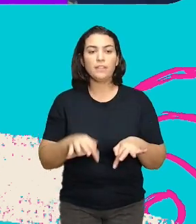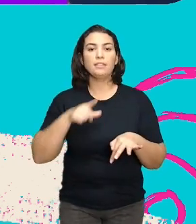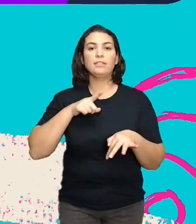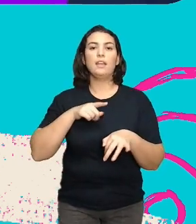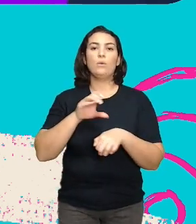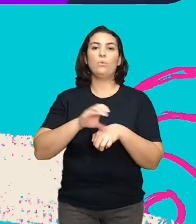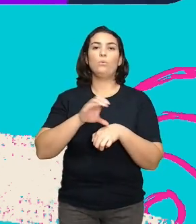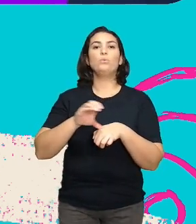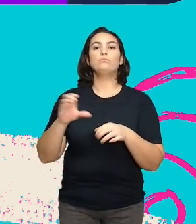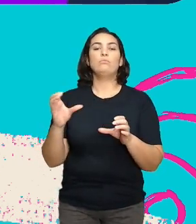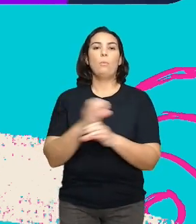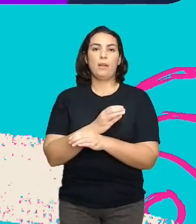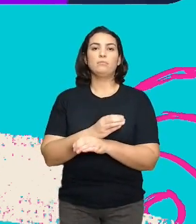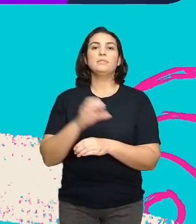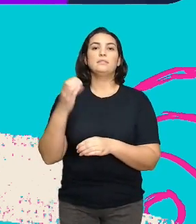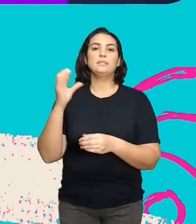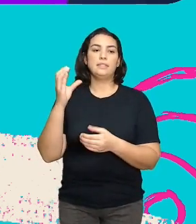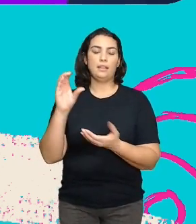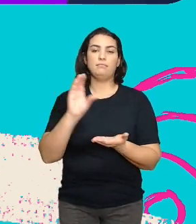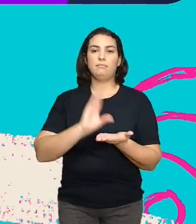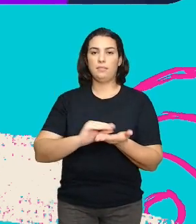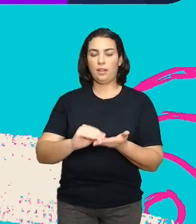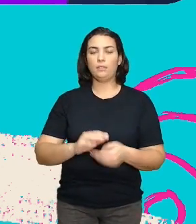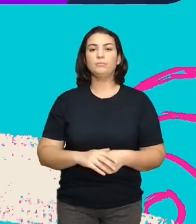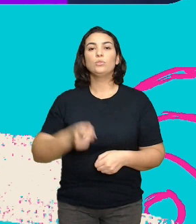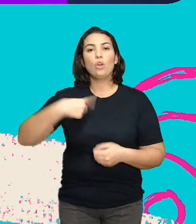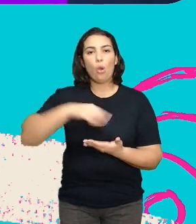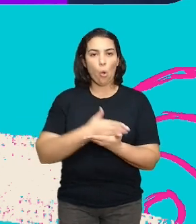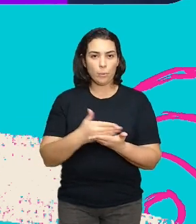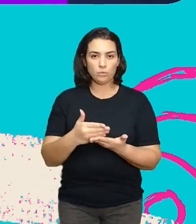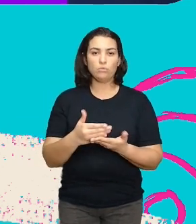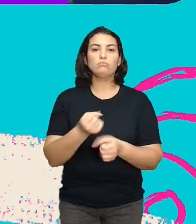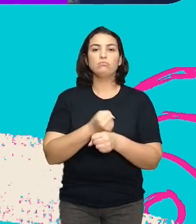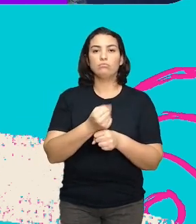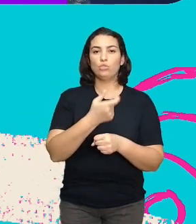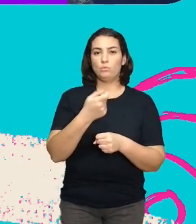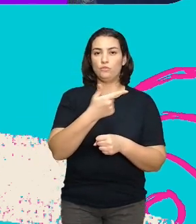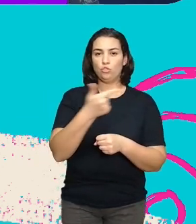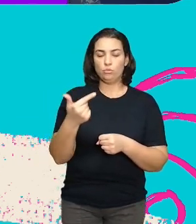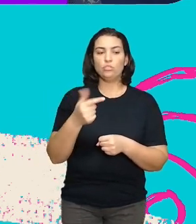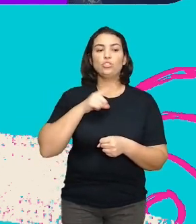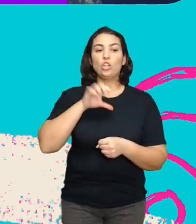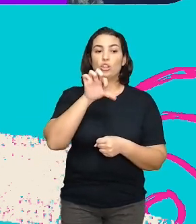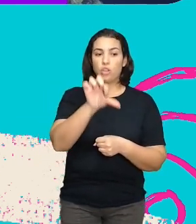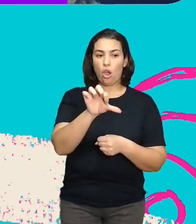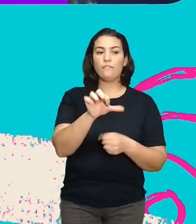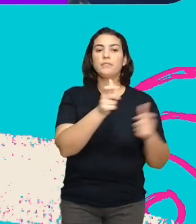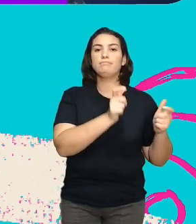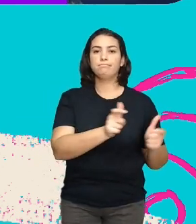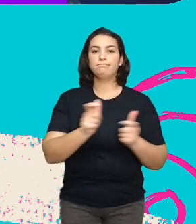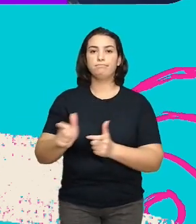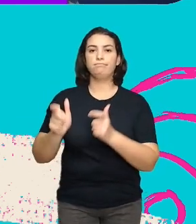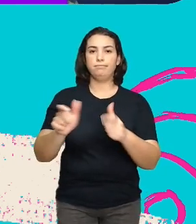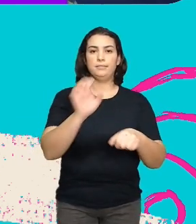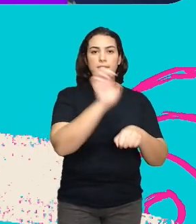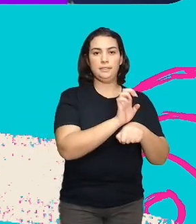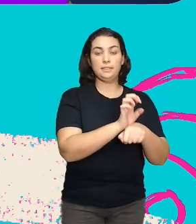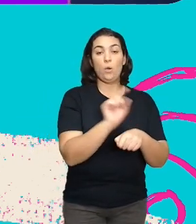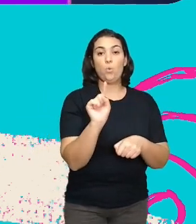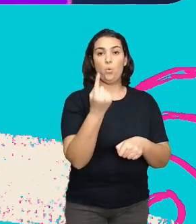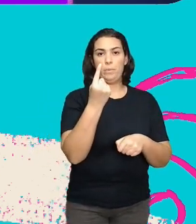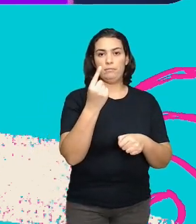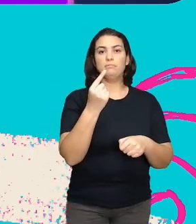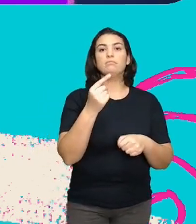essa implementação lá em 2022, com 9 unidades ofertantes por todo o estado, uma aqui em Florianópolis. E